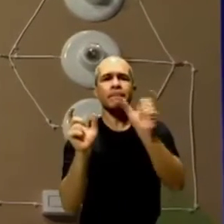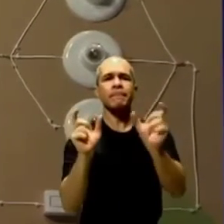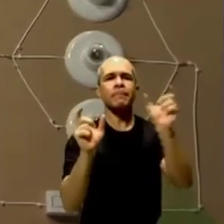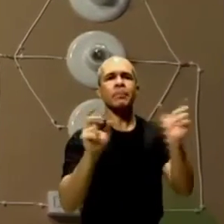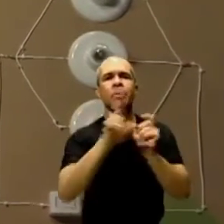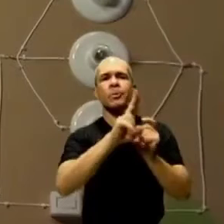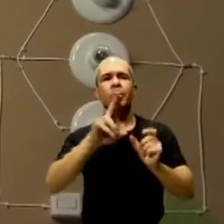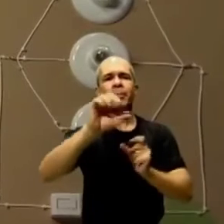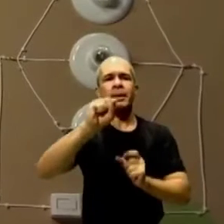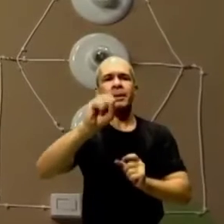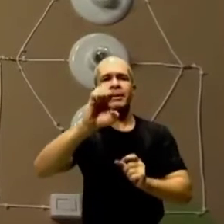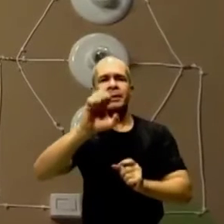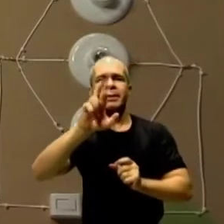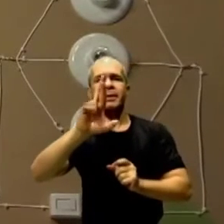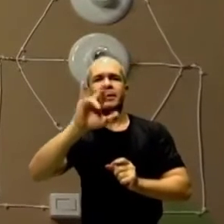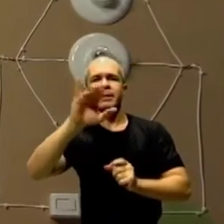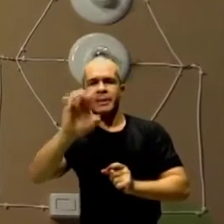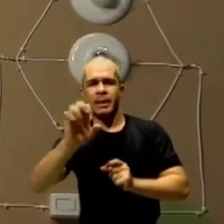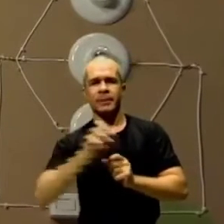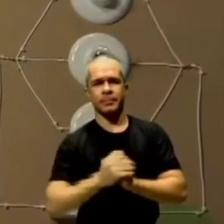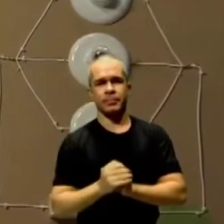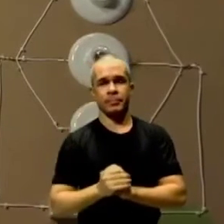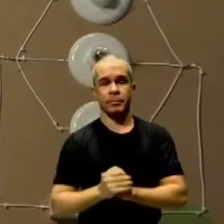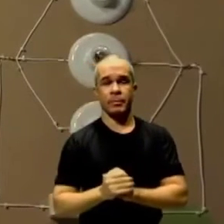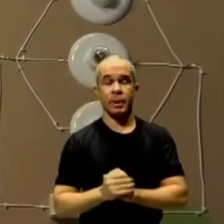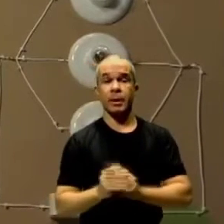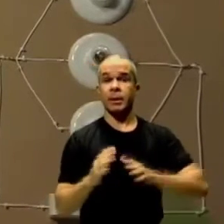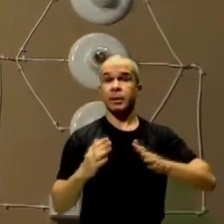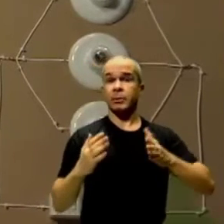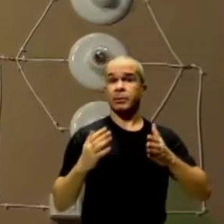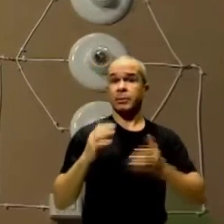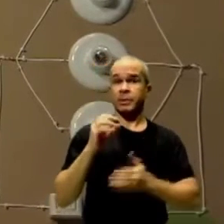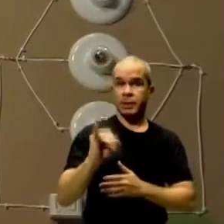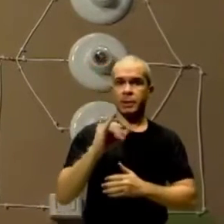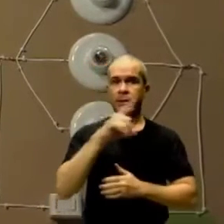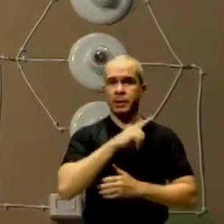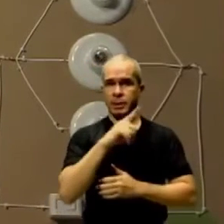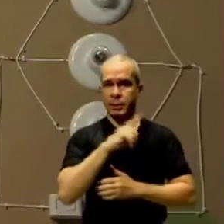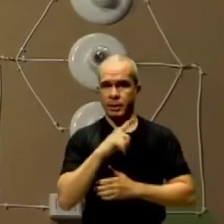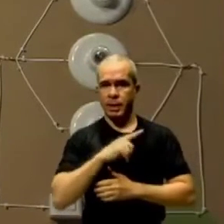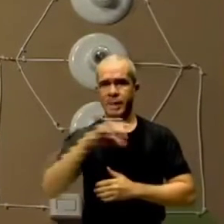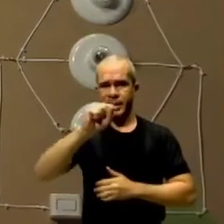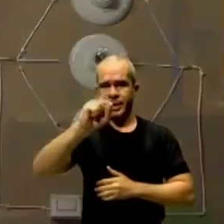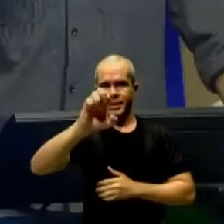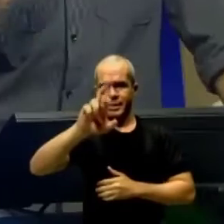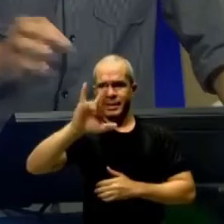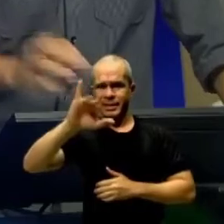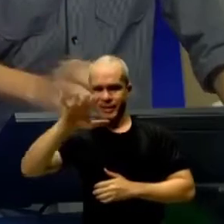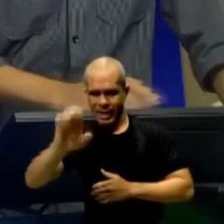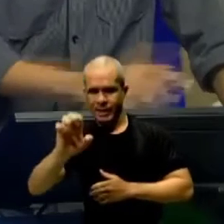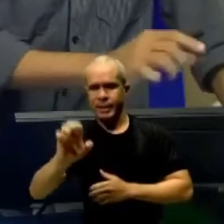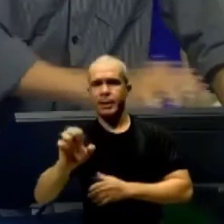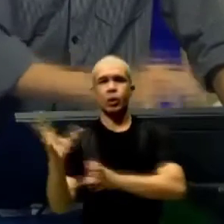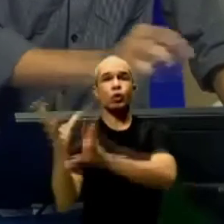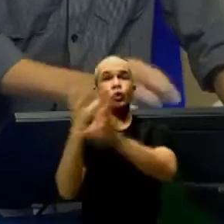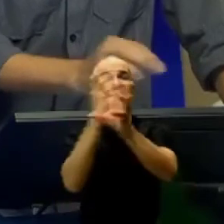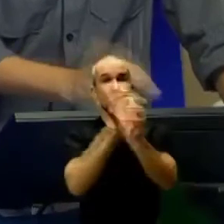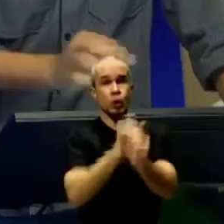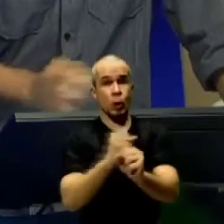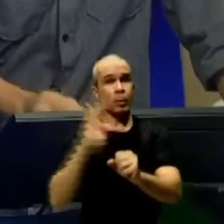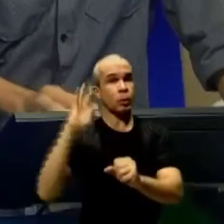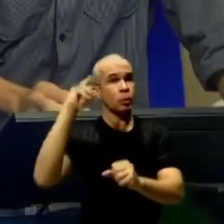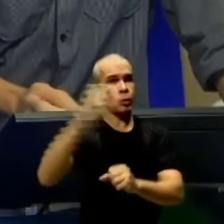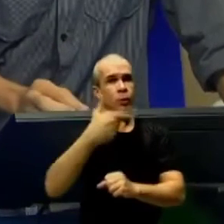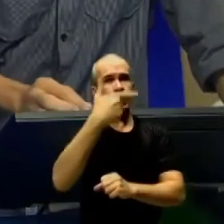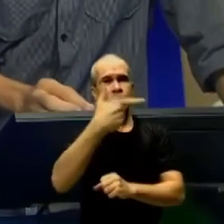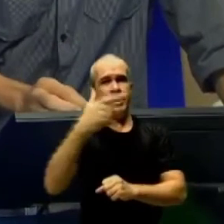tem a série, eu acabei de falar isso para você, olha, eu vou achar a voltagem total, que é 220, somando